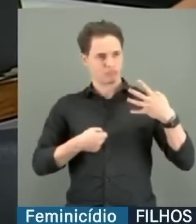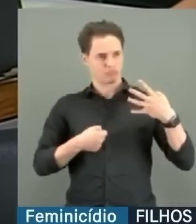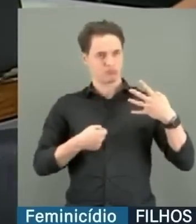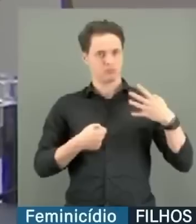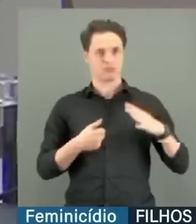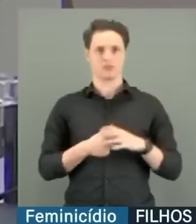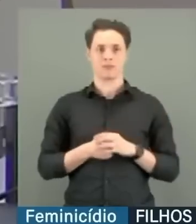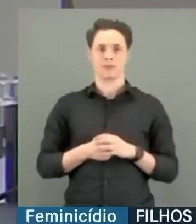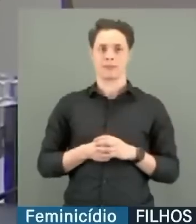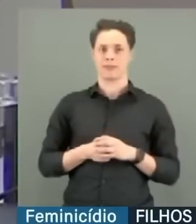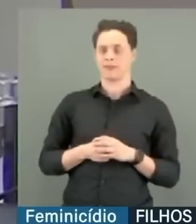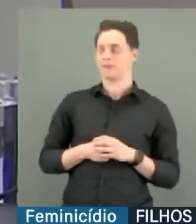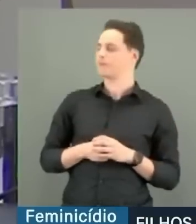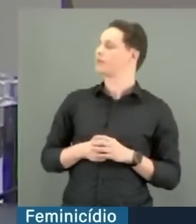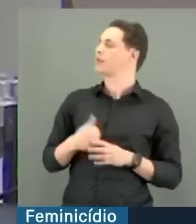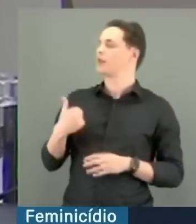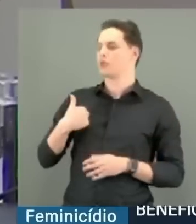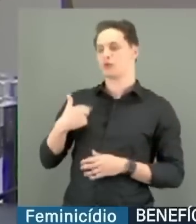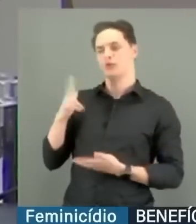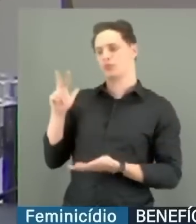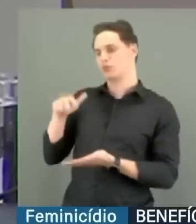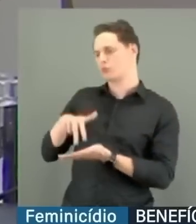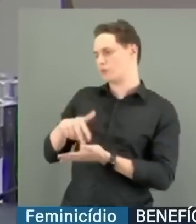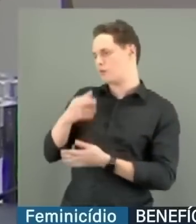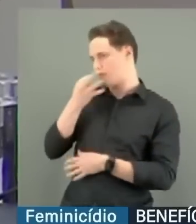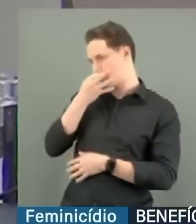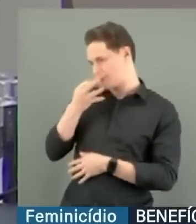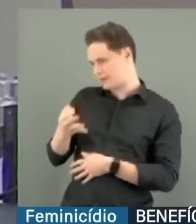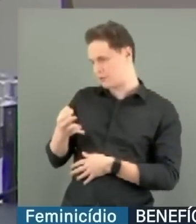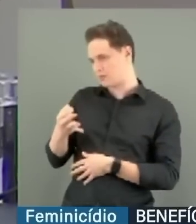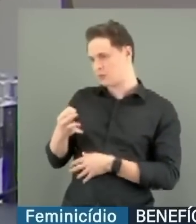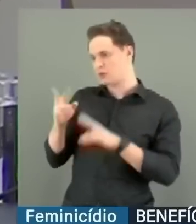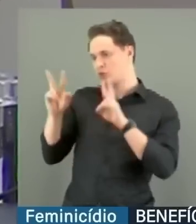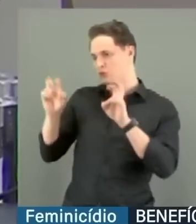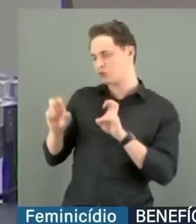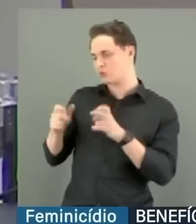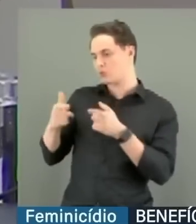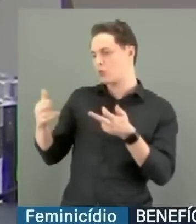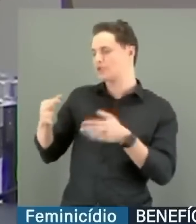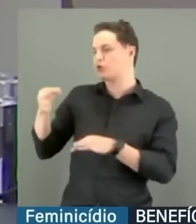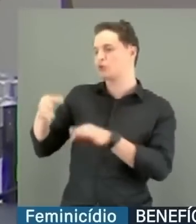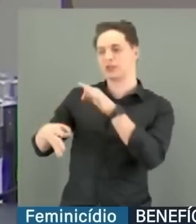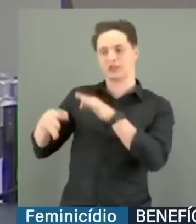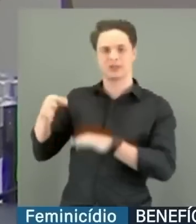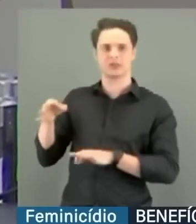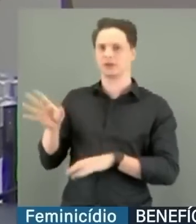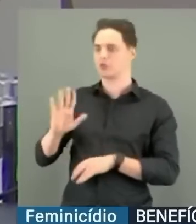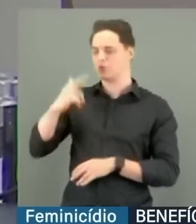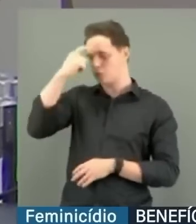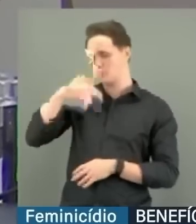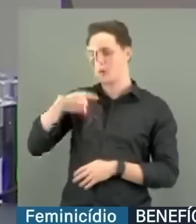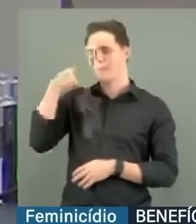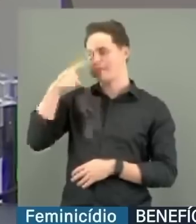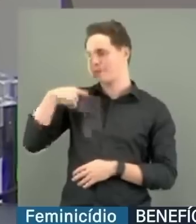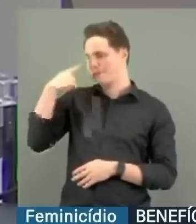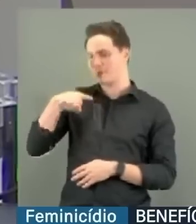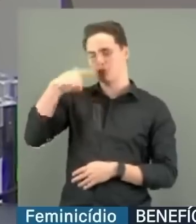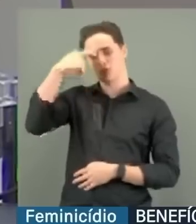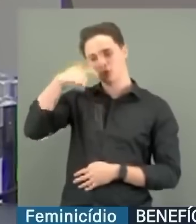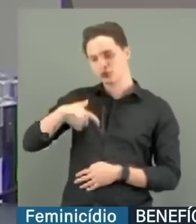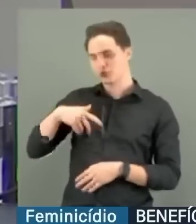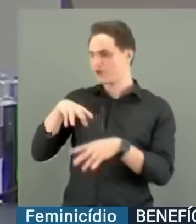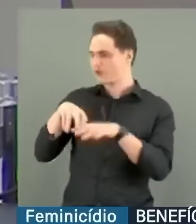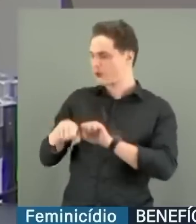Senador, eu não estou aqui para dar opinião sobre fatos jurídicos. Eu não sou advogado, eu não